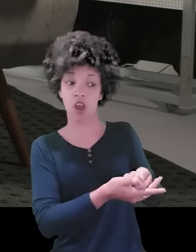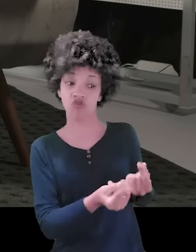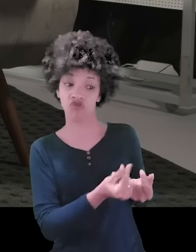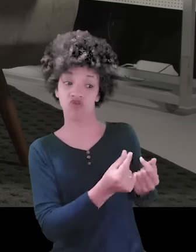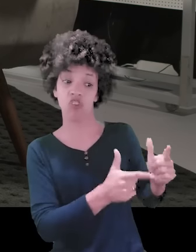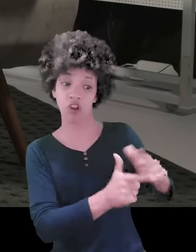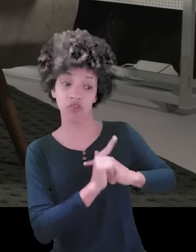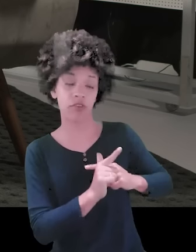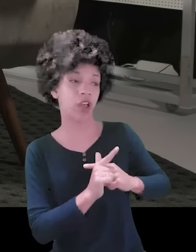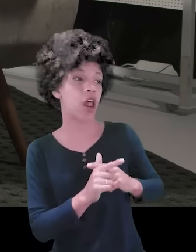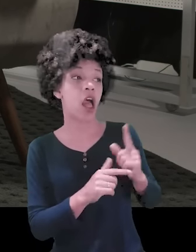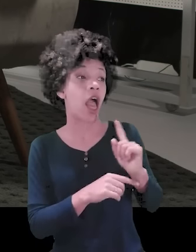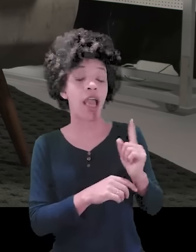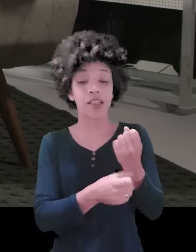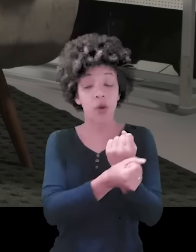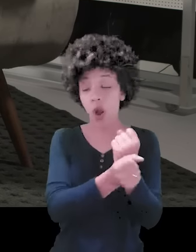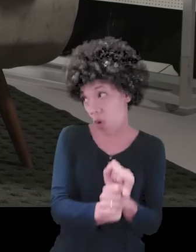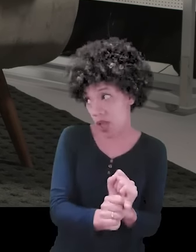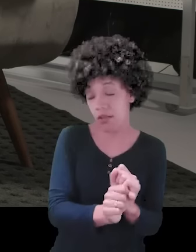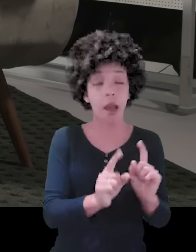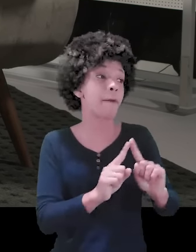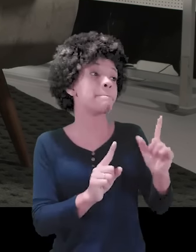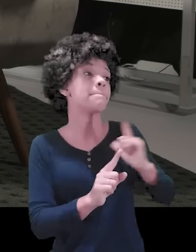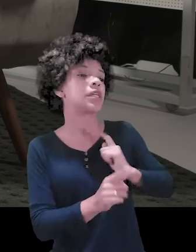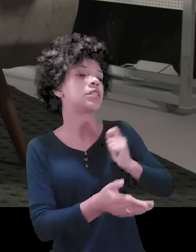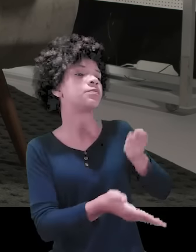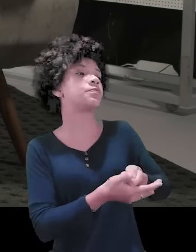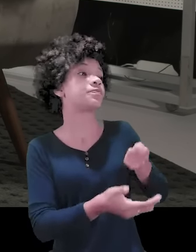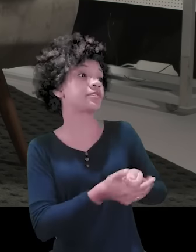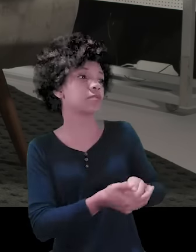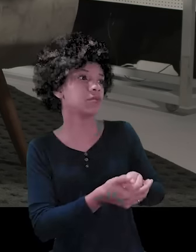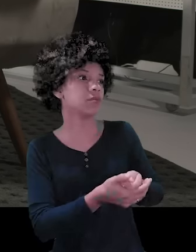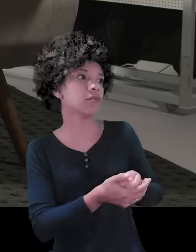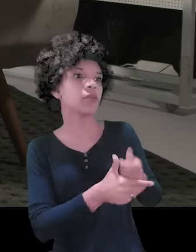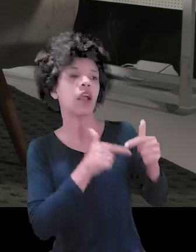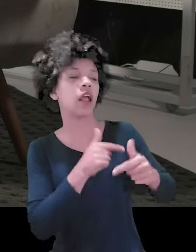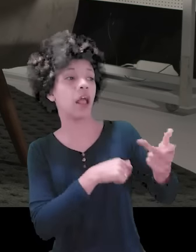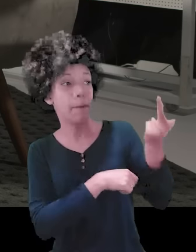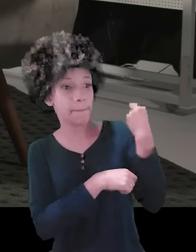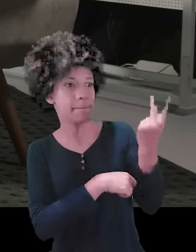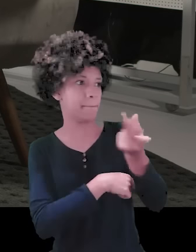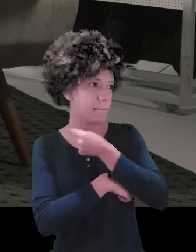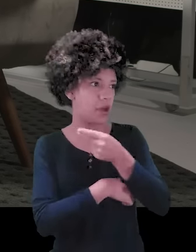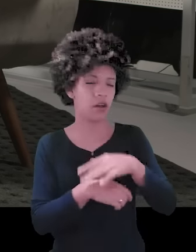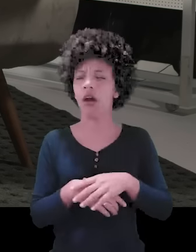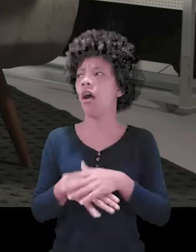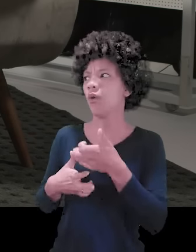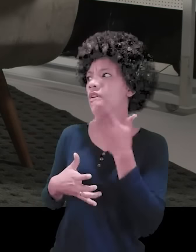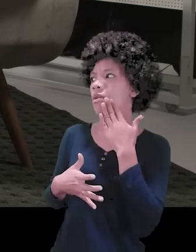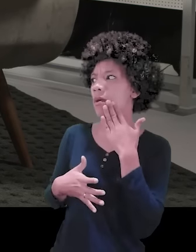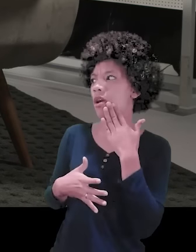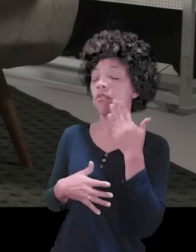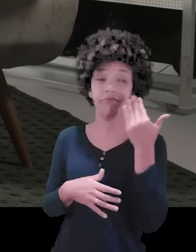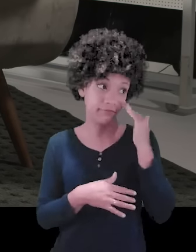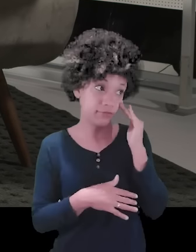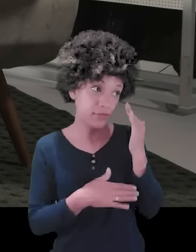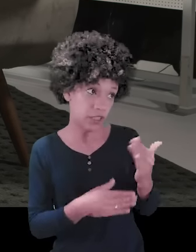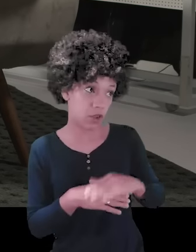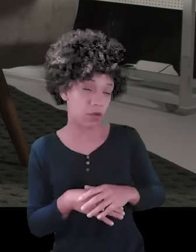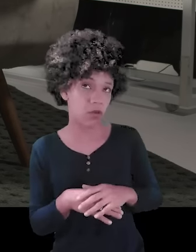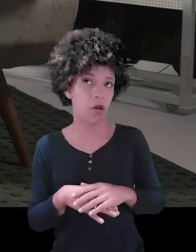financeiro ó ele não ocorreu não tá mas aí não foi mas ele tem que apagar mas isso que eu queria saber o que tem gente